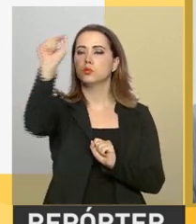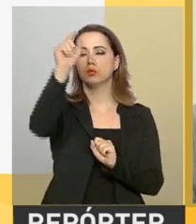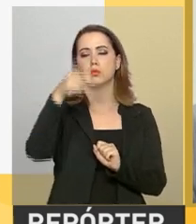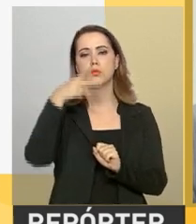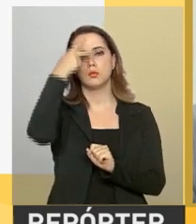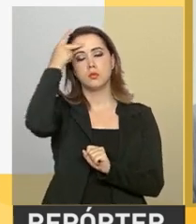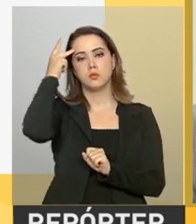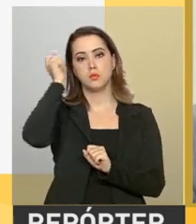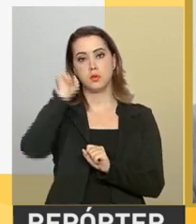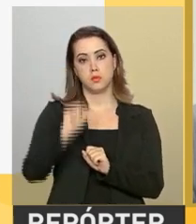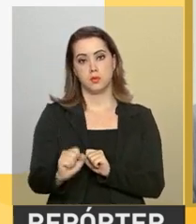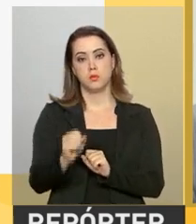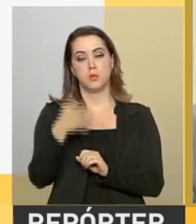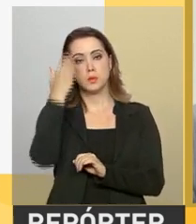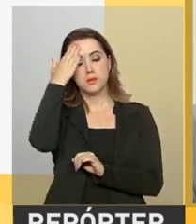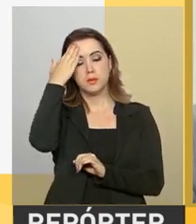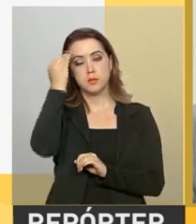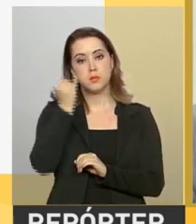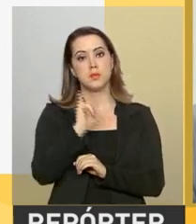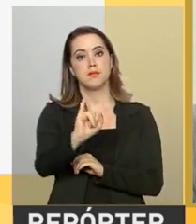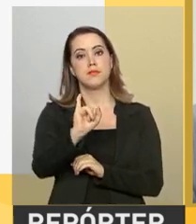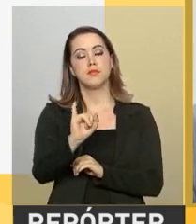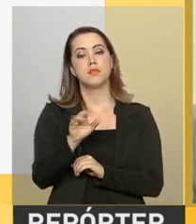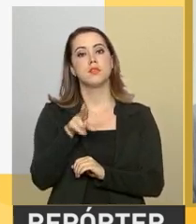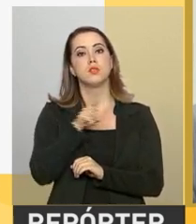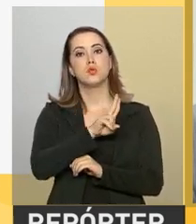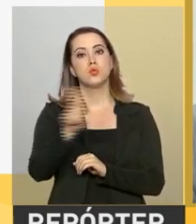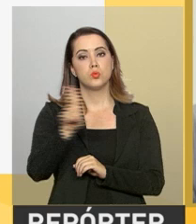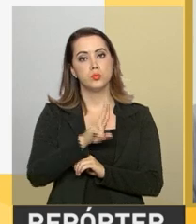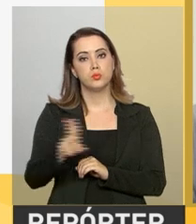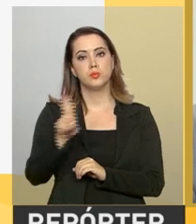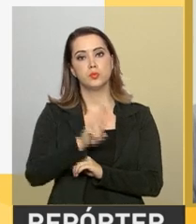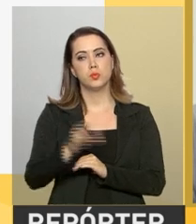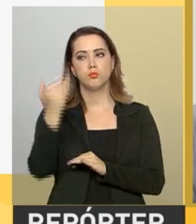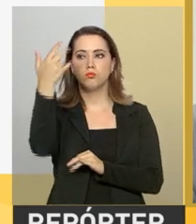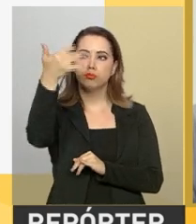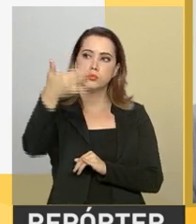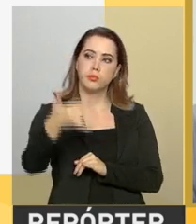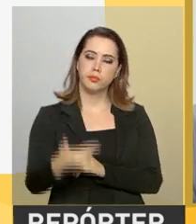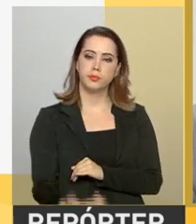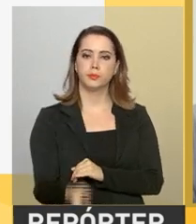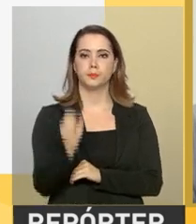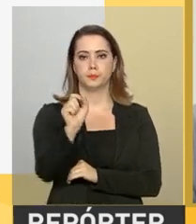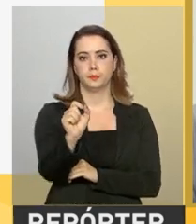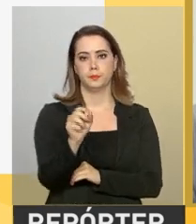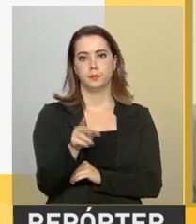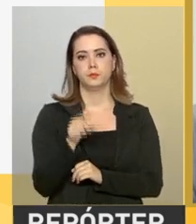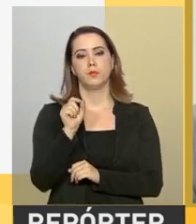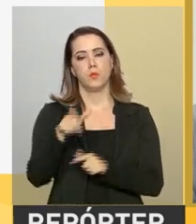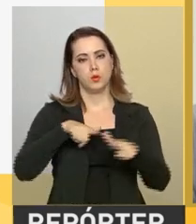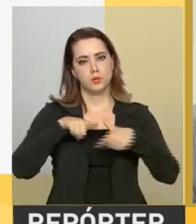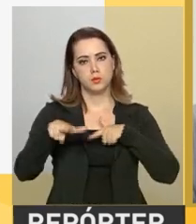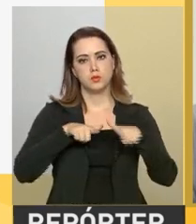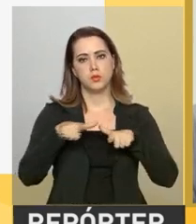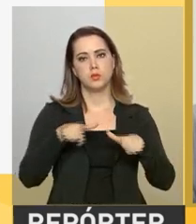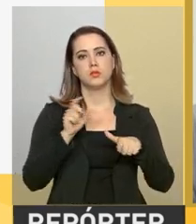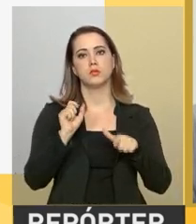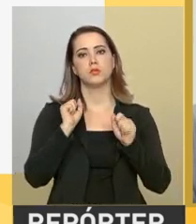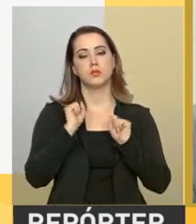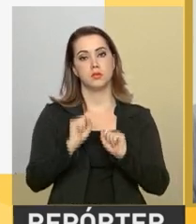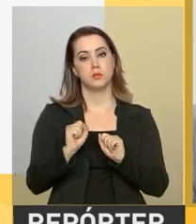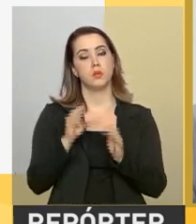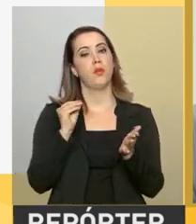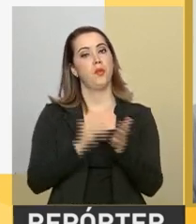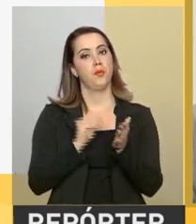trabalhadores consultem ali e ali estará a lista daqueles trabalhadores que